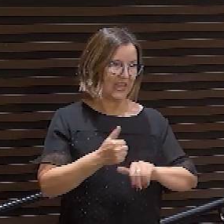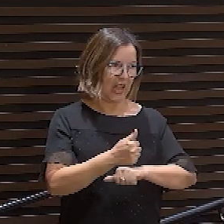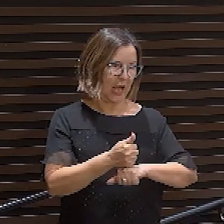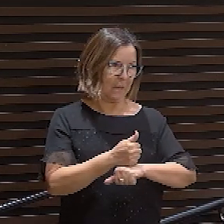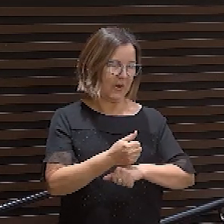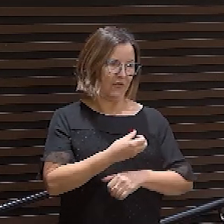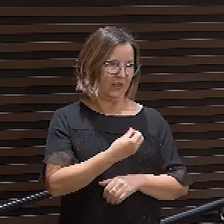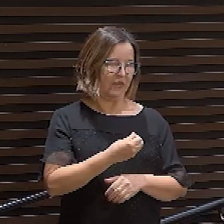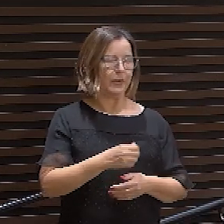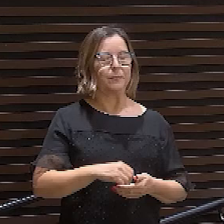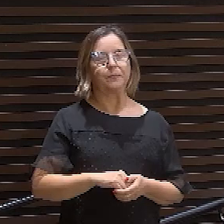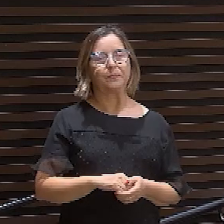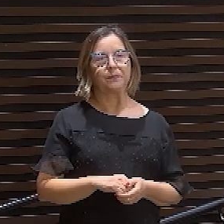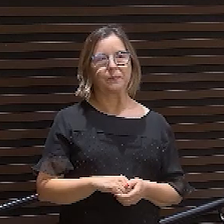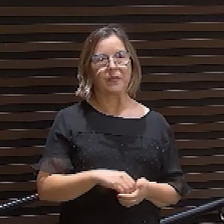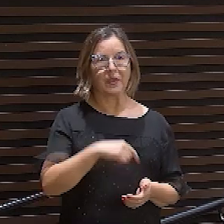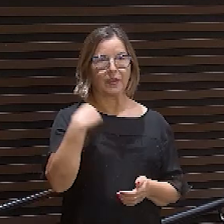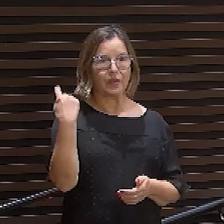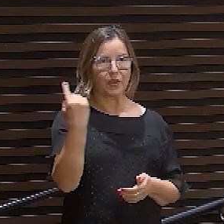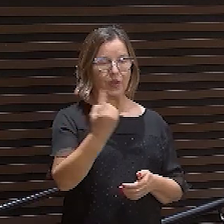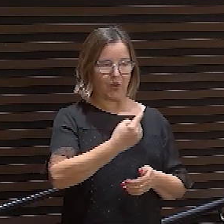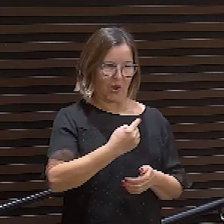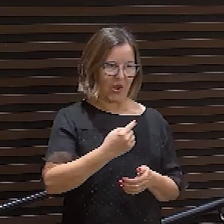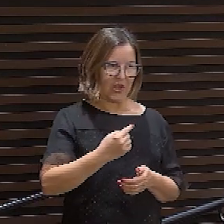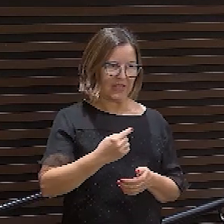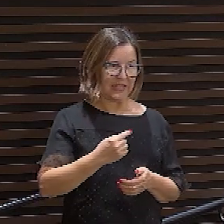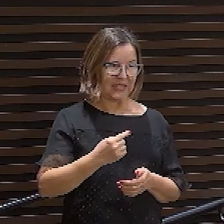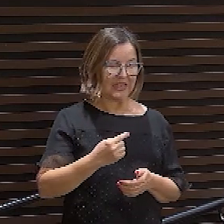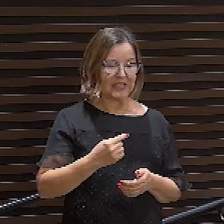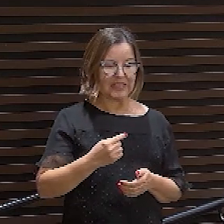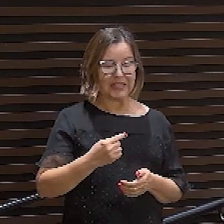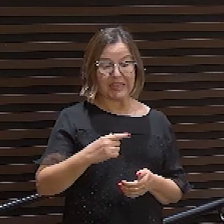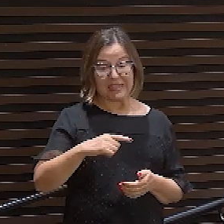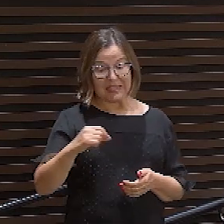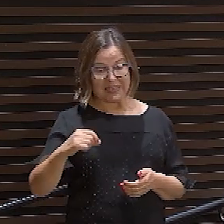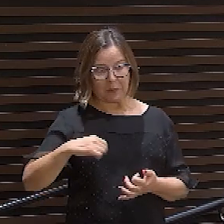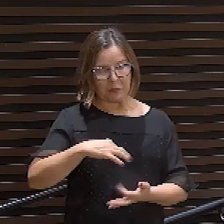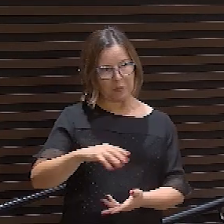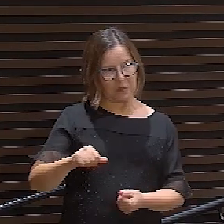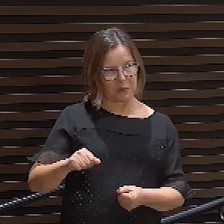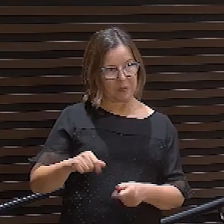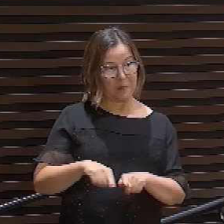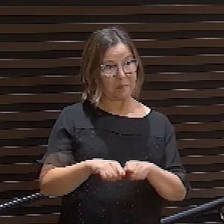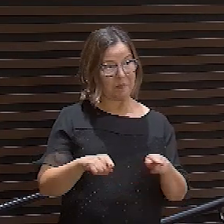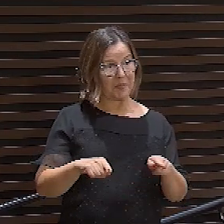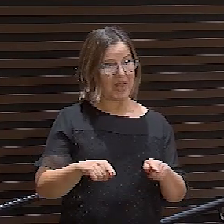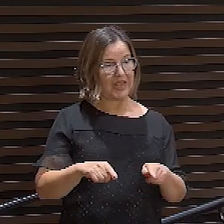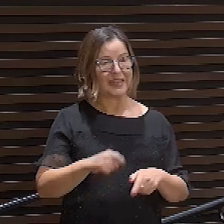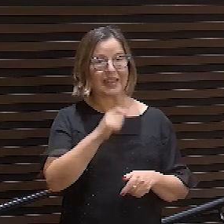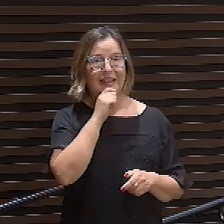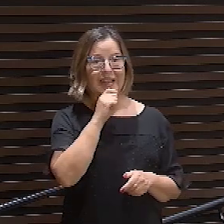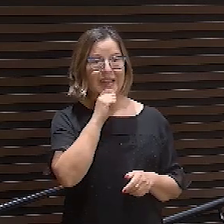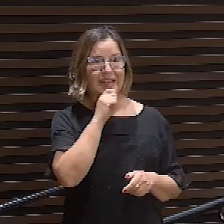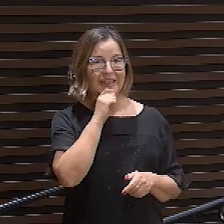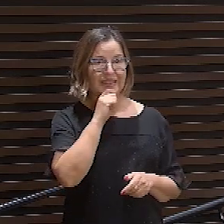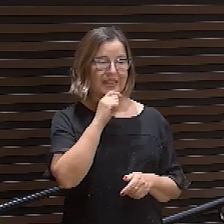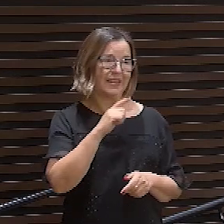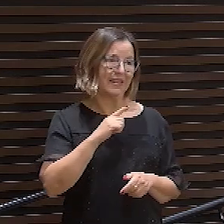Nós saímos do mundo, mas ainda trazemos o mundo conosco.